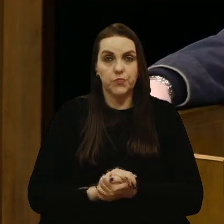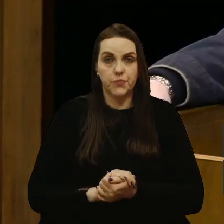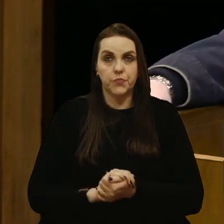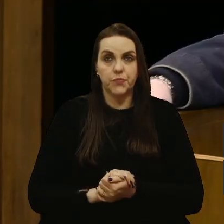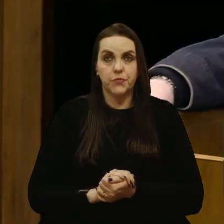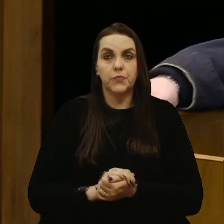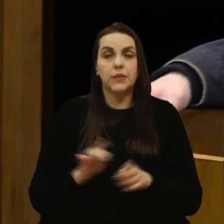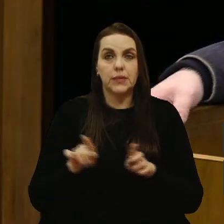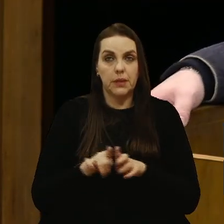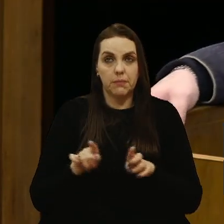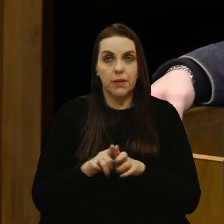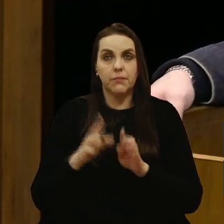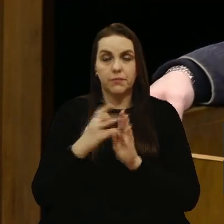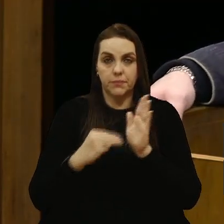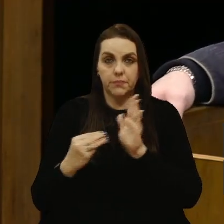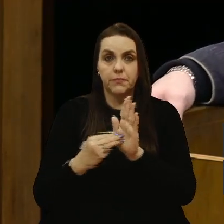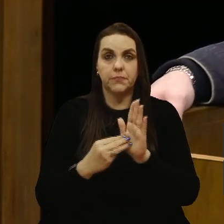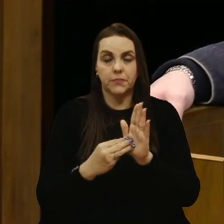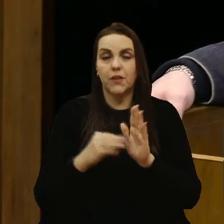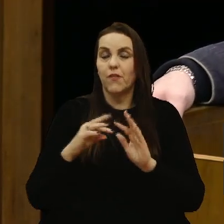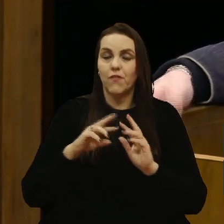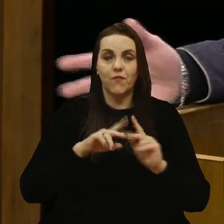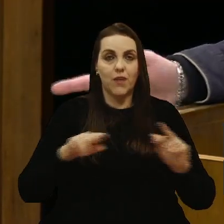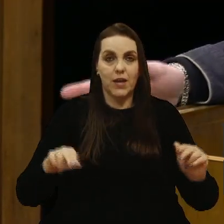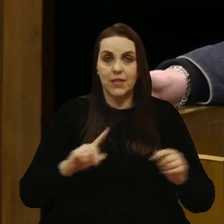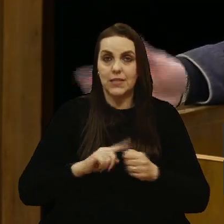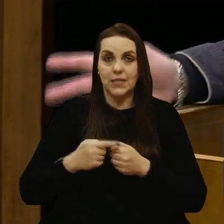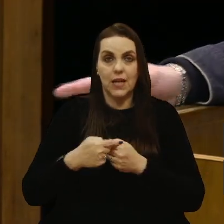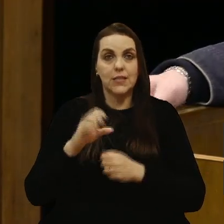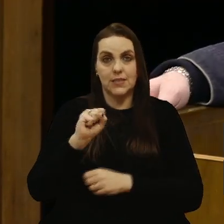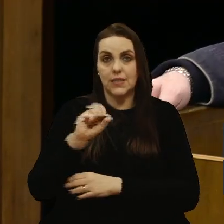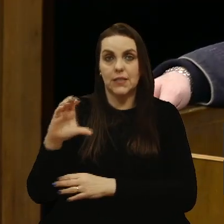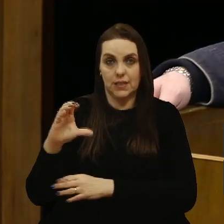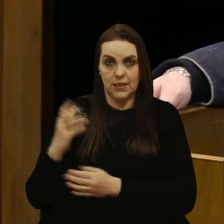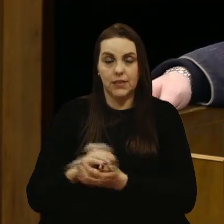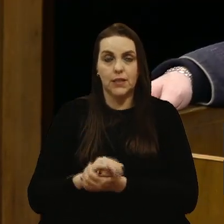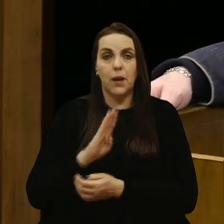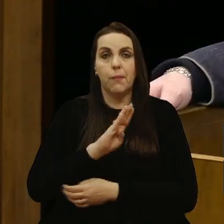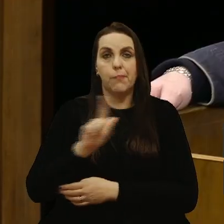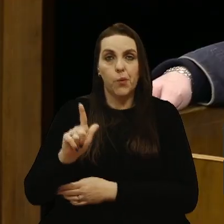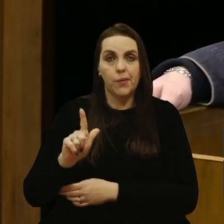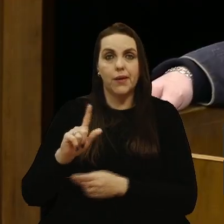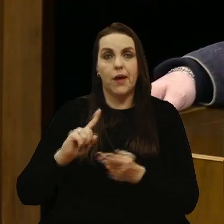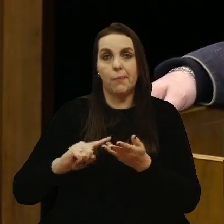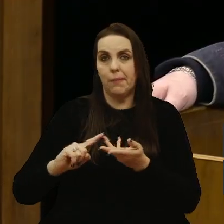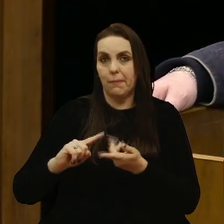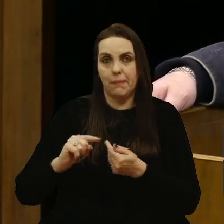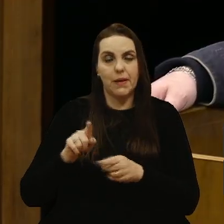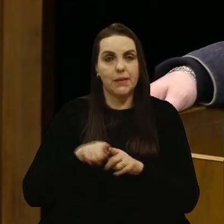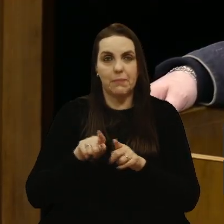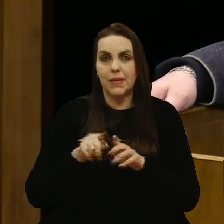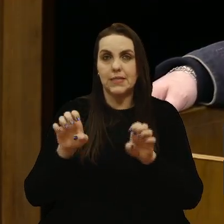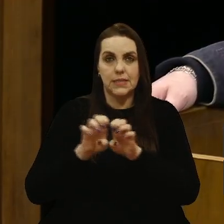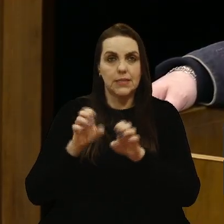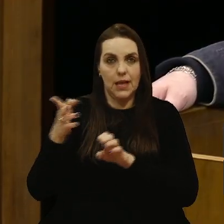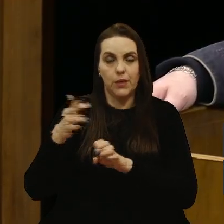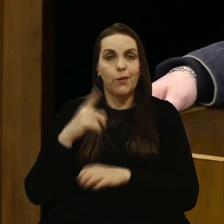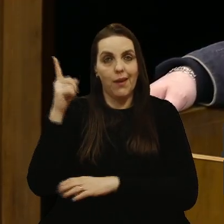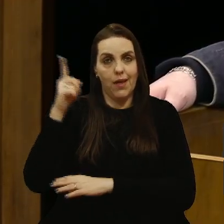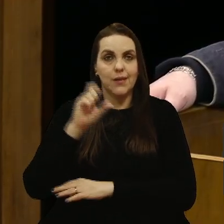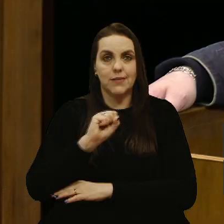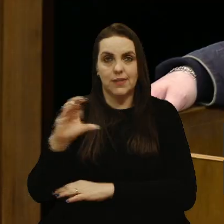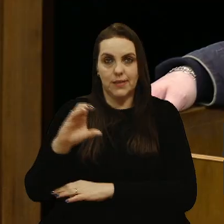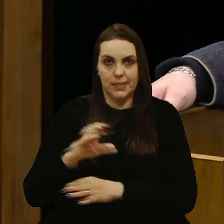seguindo a exemplo de vários municípios de Santa Catarina, como Blumenau, dentre outros, e o próprio estado de Santa